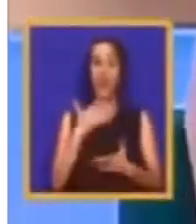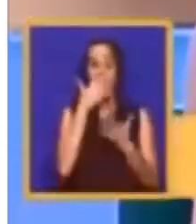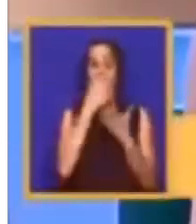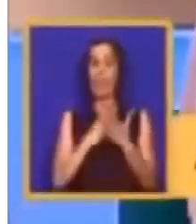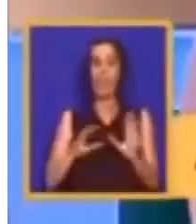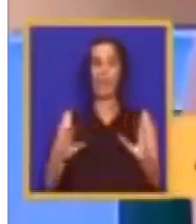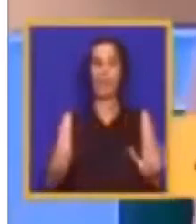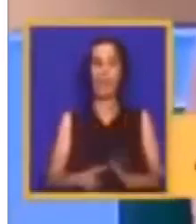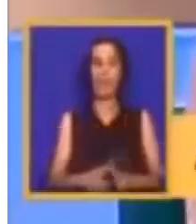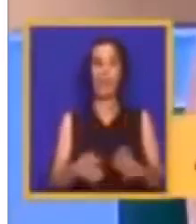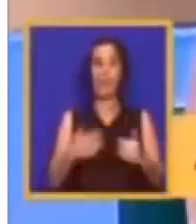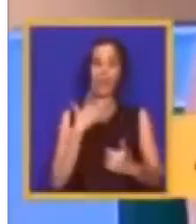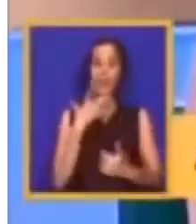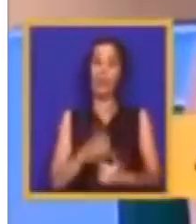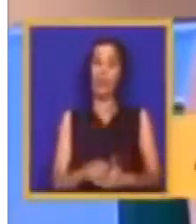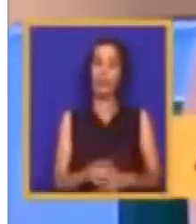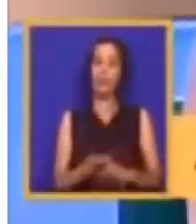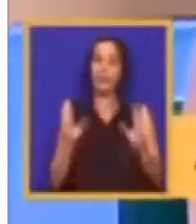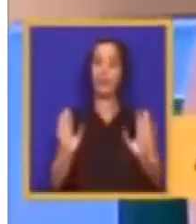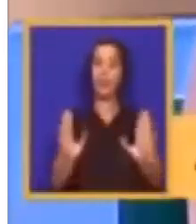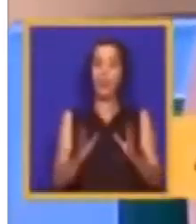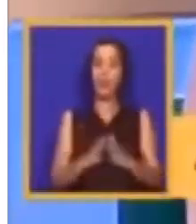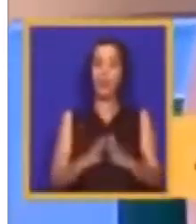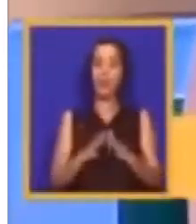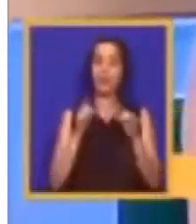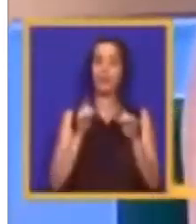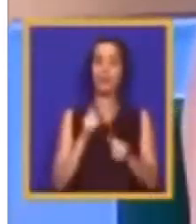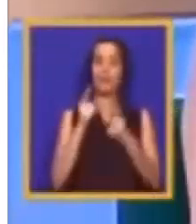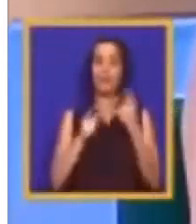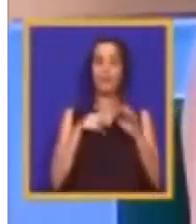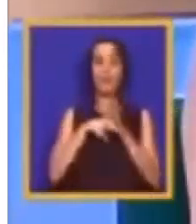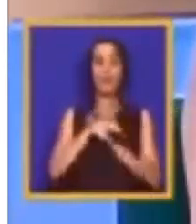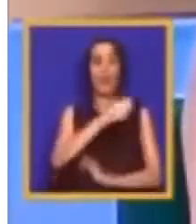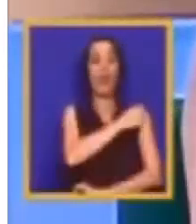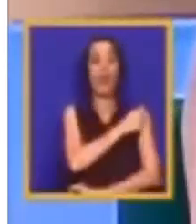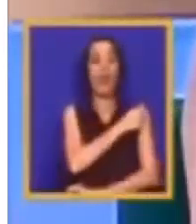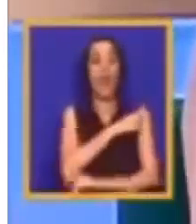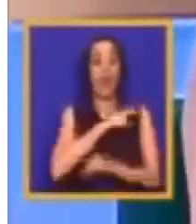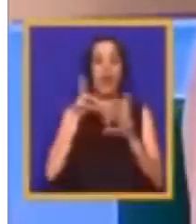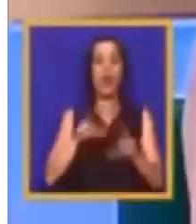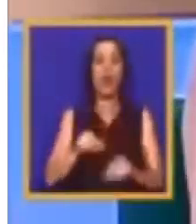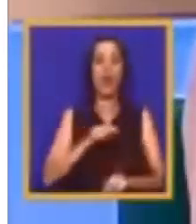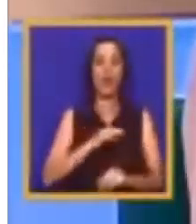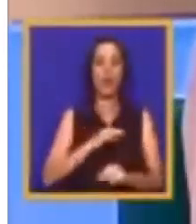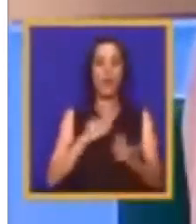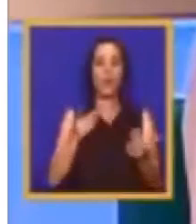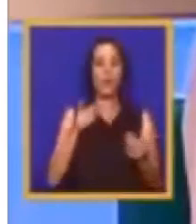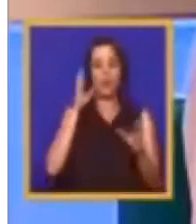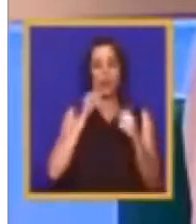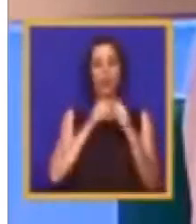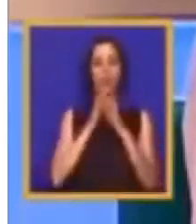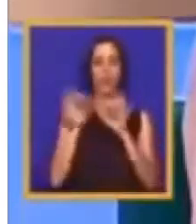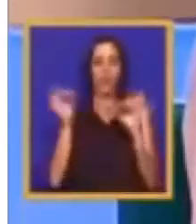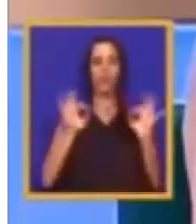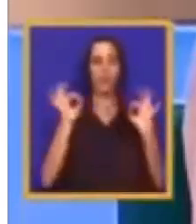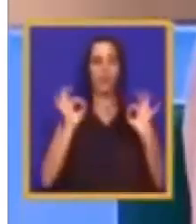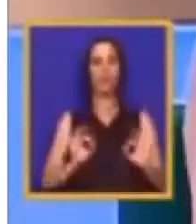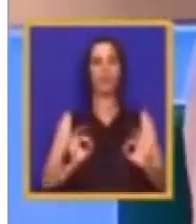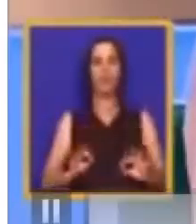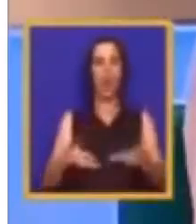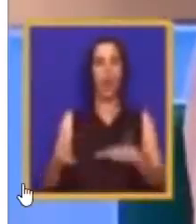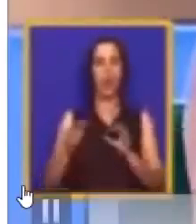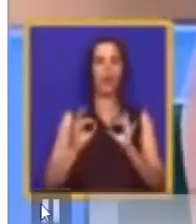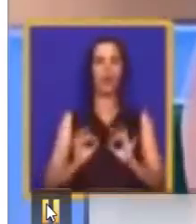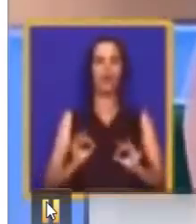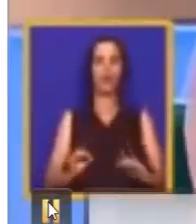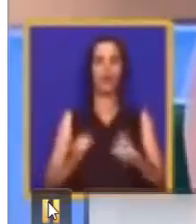ninguém. Foi tudo. Portanto, entrar alguém em sua casa, nunca o senhor está desprevenido, tem sempre tudo orientado. Tudo